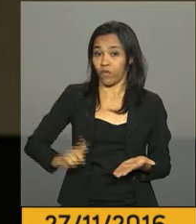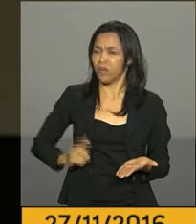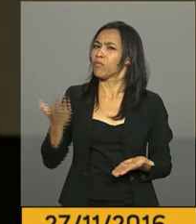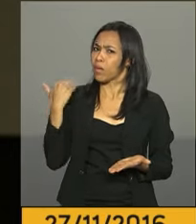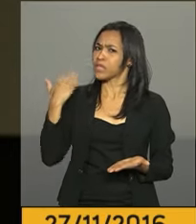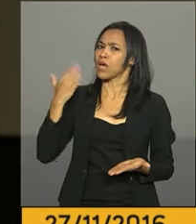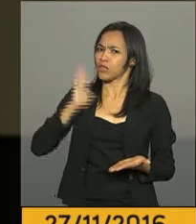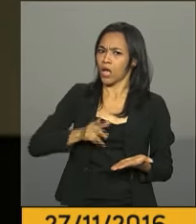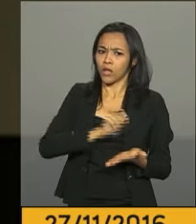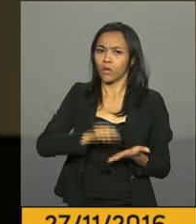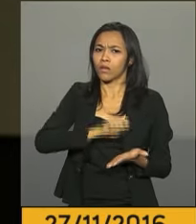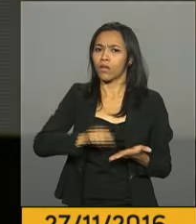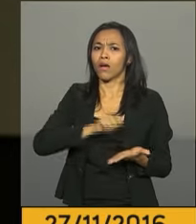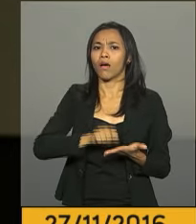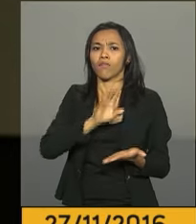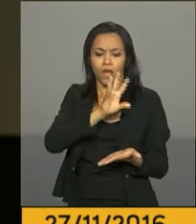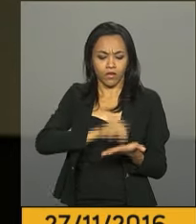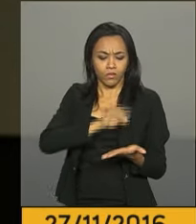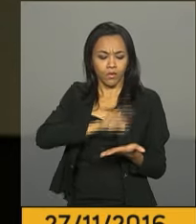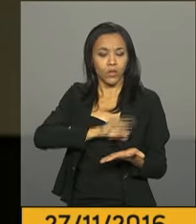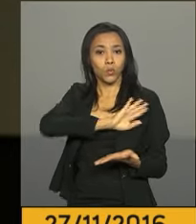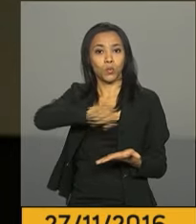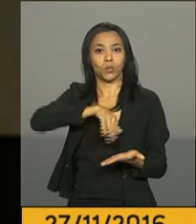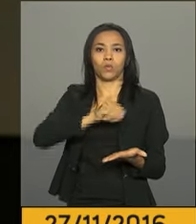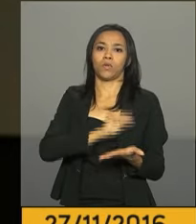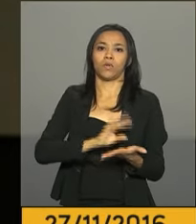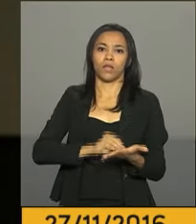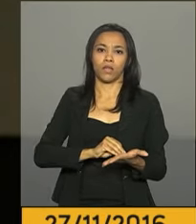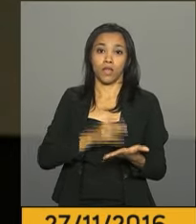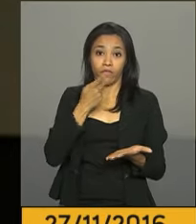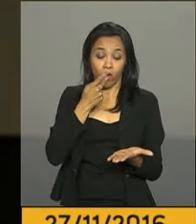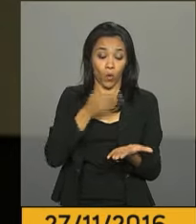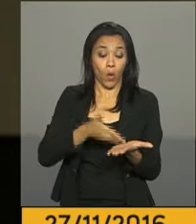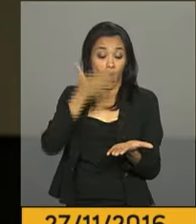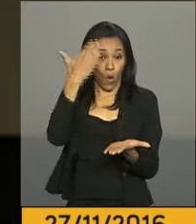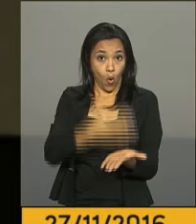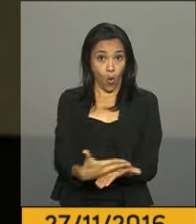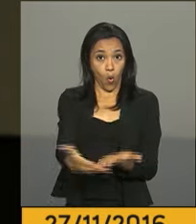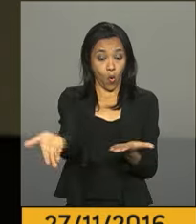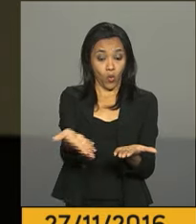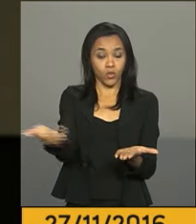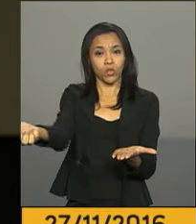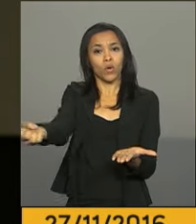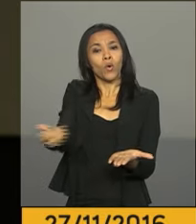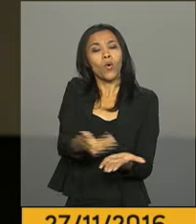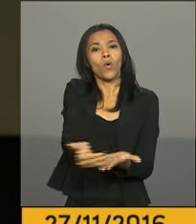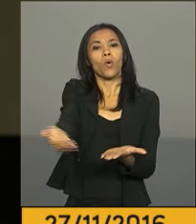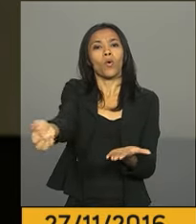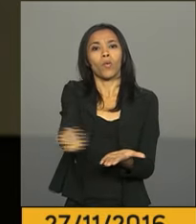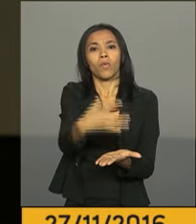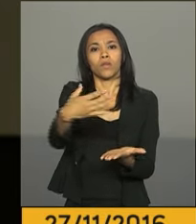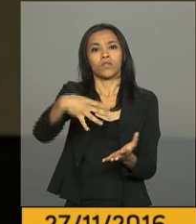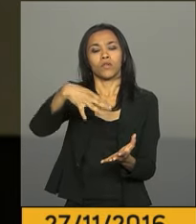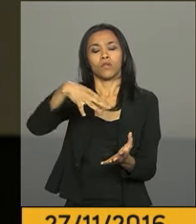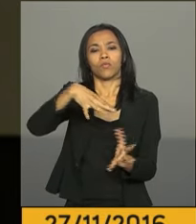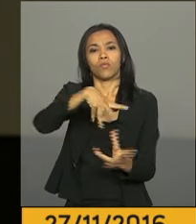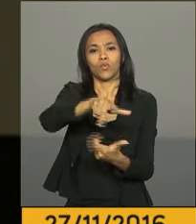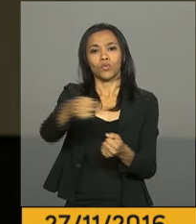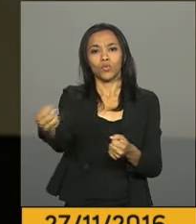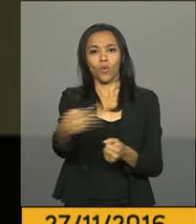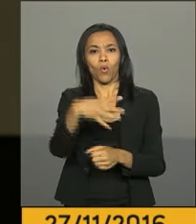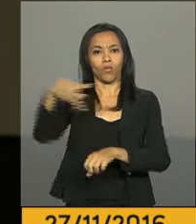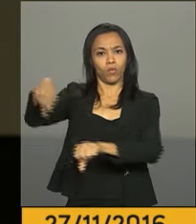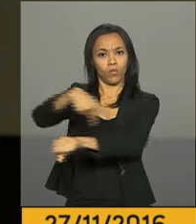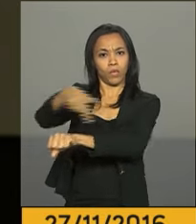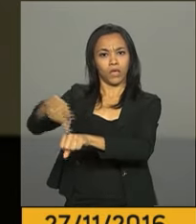época ele anotava, né? A partir de hoje, disse ele, começa um mundo novo. O Líbano